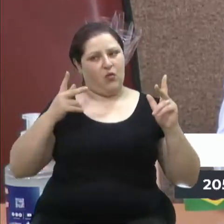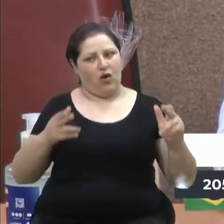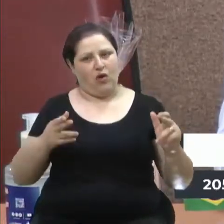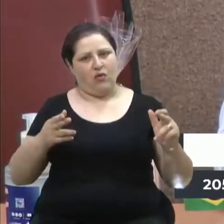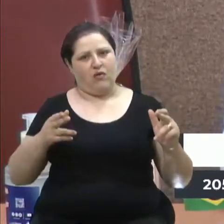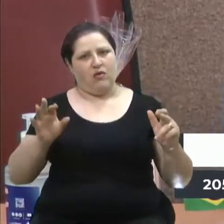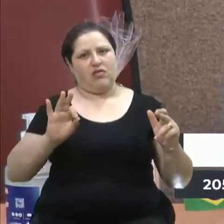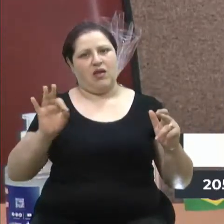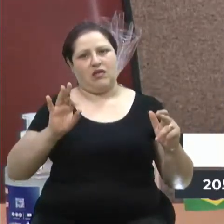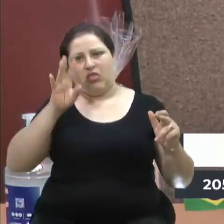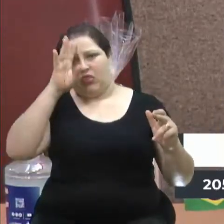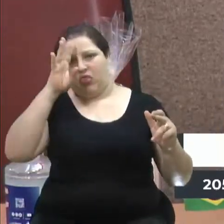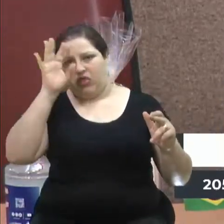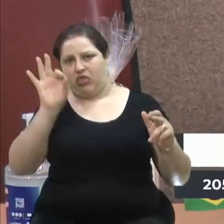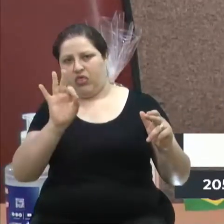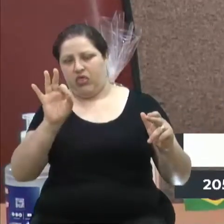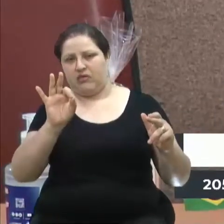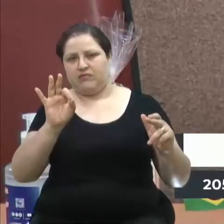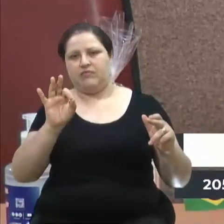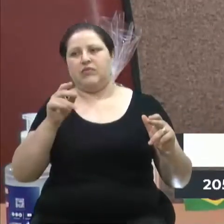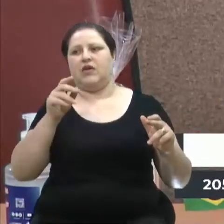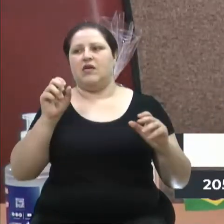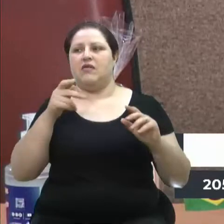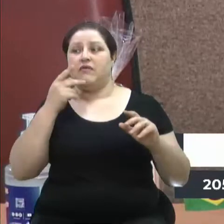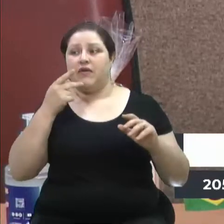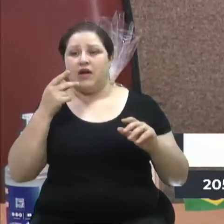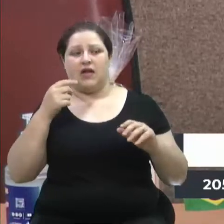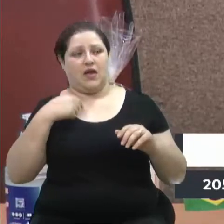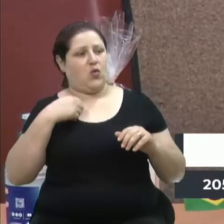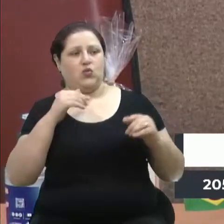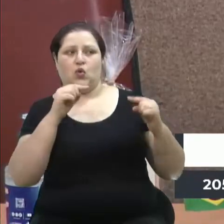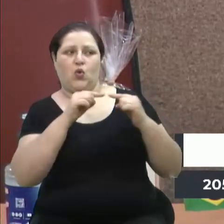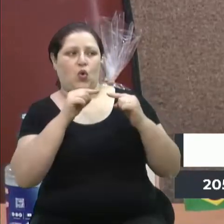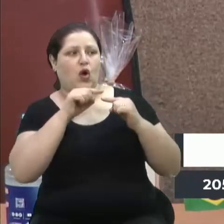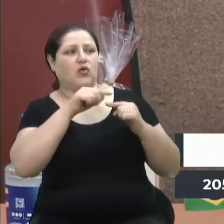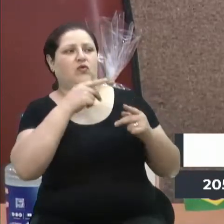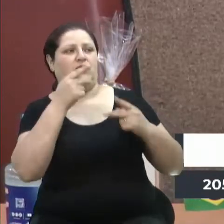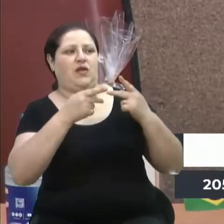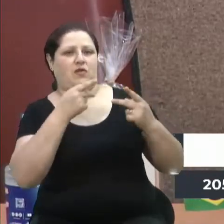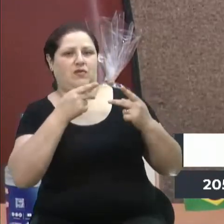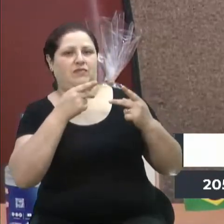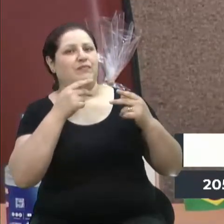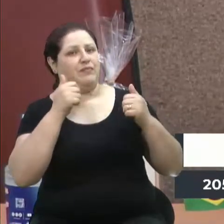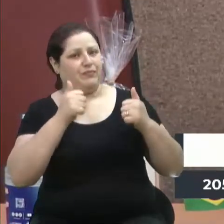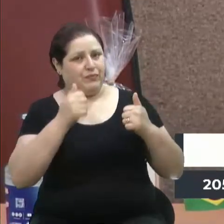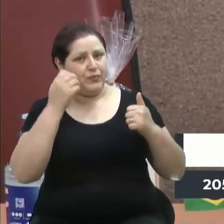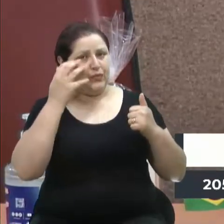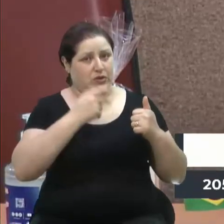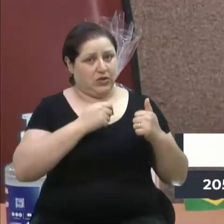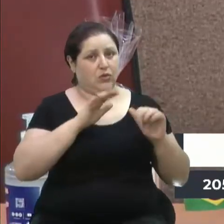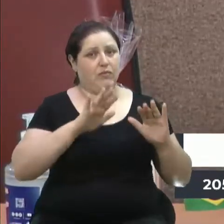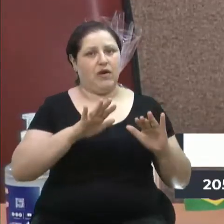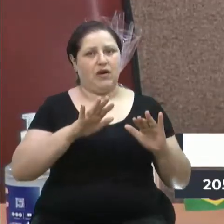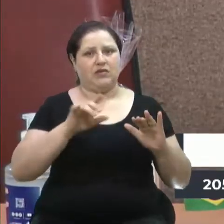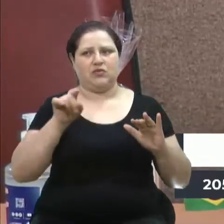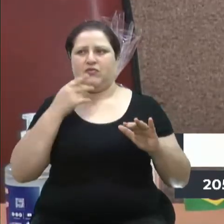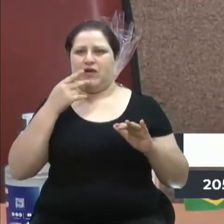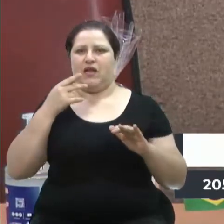não concordo vereador fantinel que o senhor falou isso sim isso é bonito agora botar a palavra na boca da gente